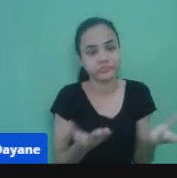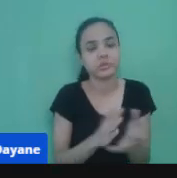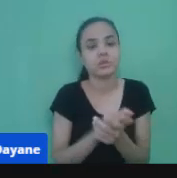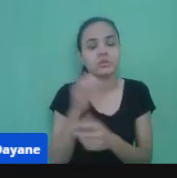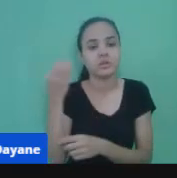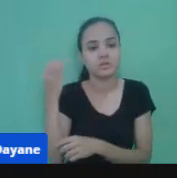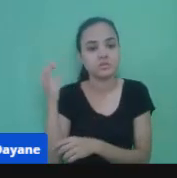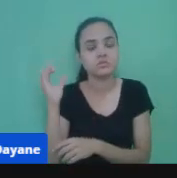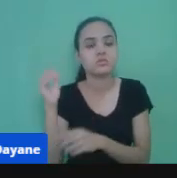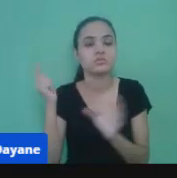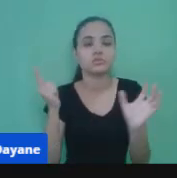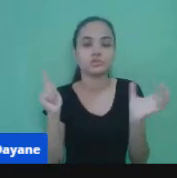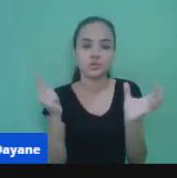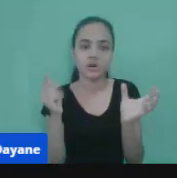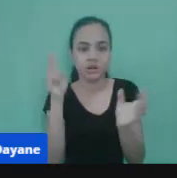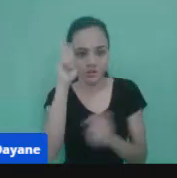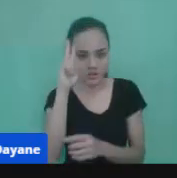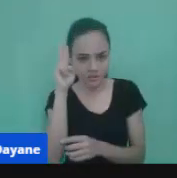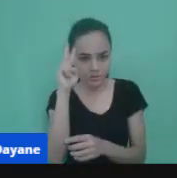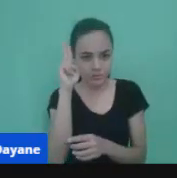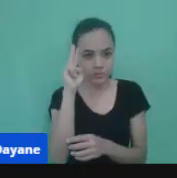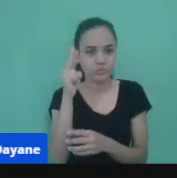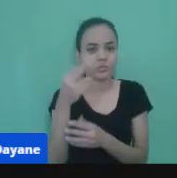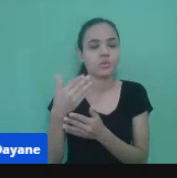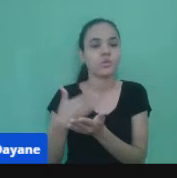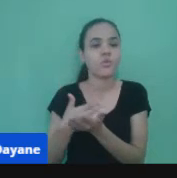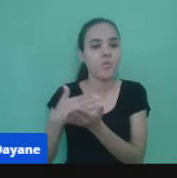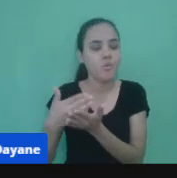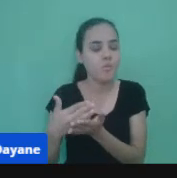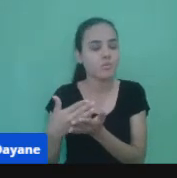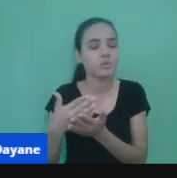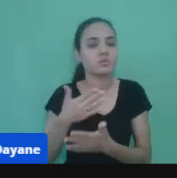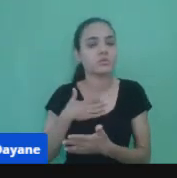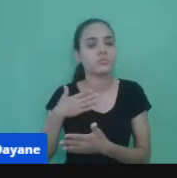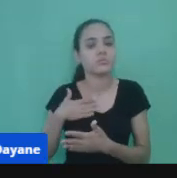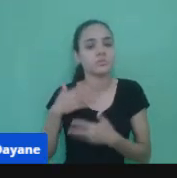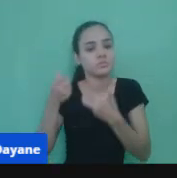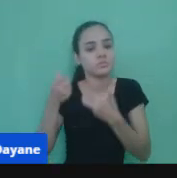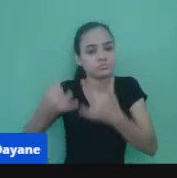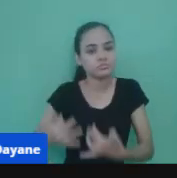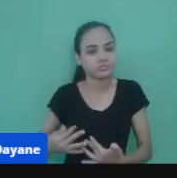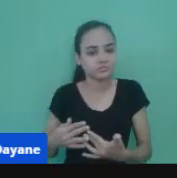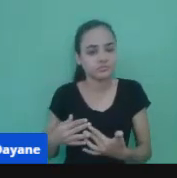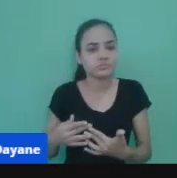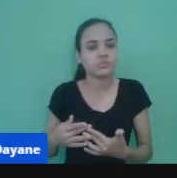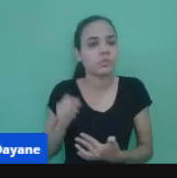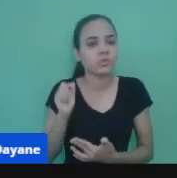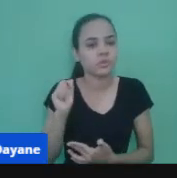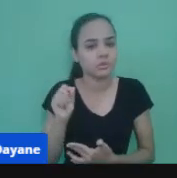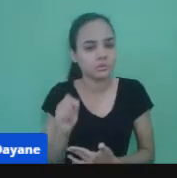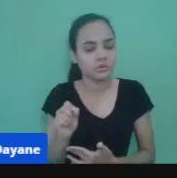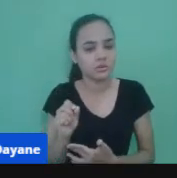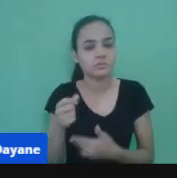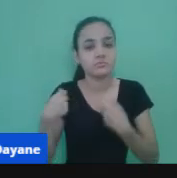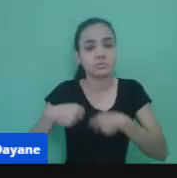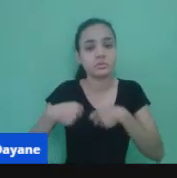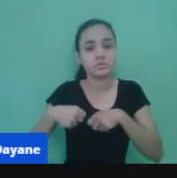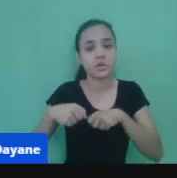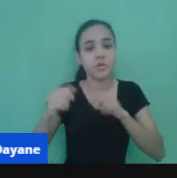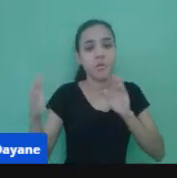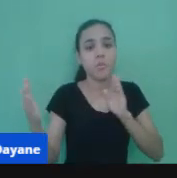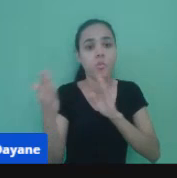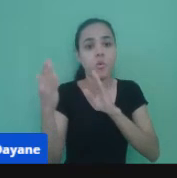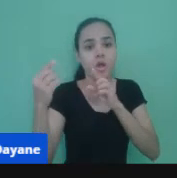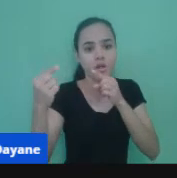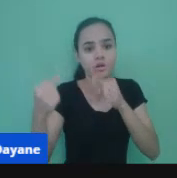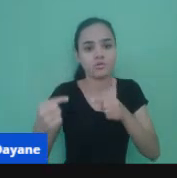que eu falei, da minha fala que eu mencionei, que precisa ter um confrontamento entre o conhecimento